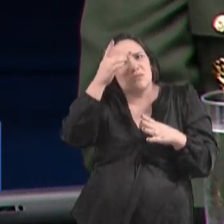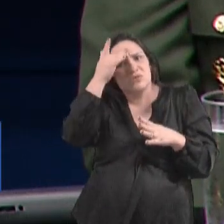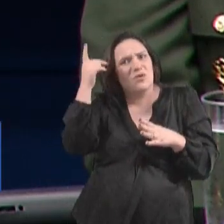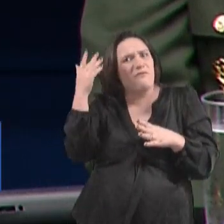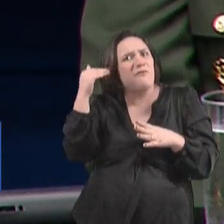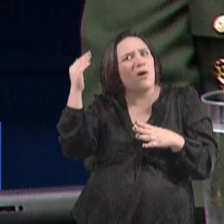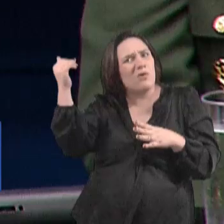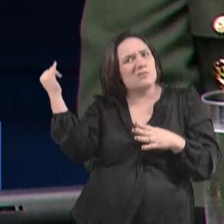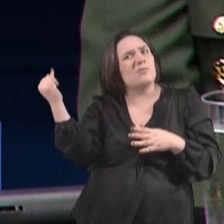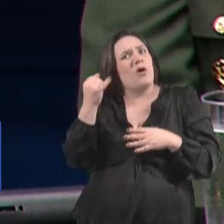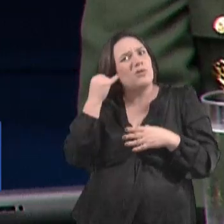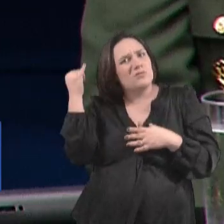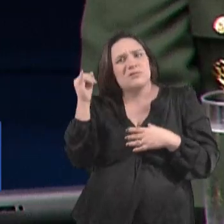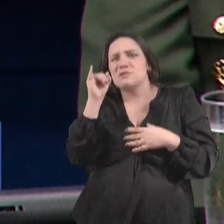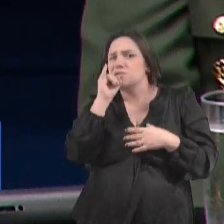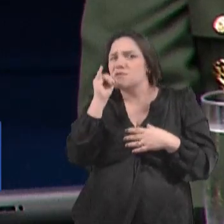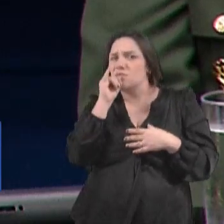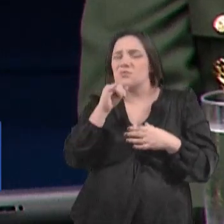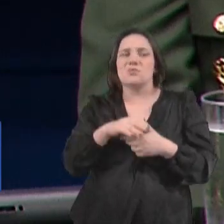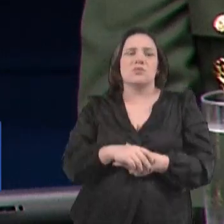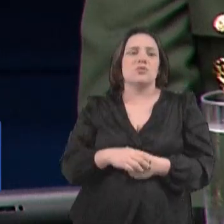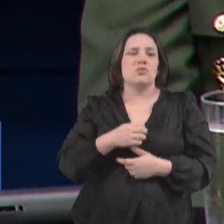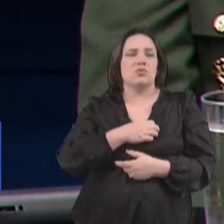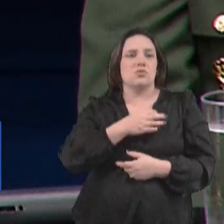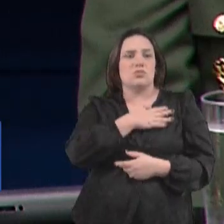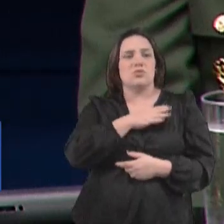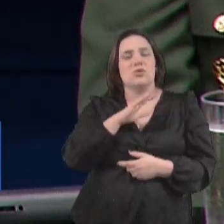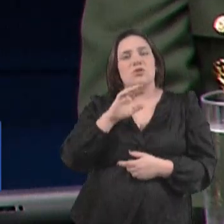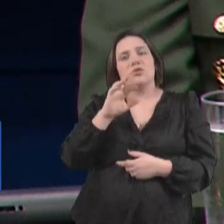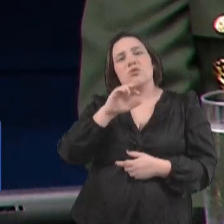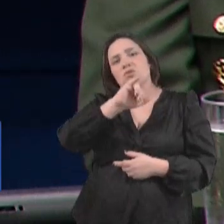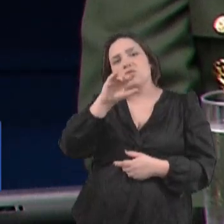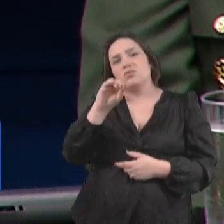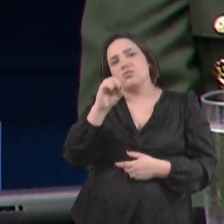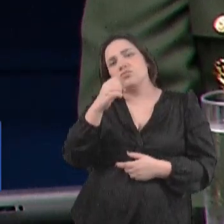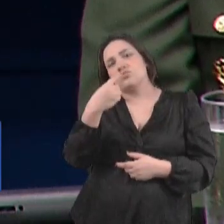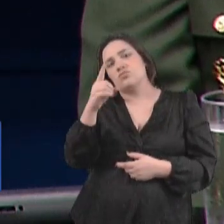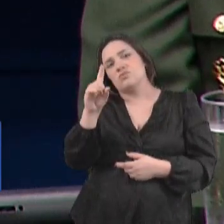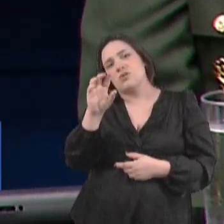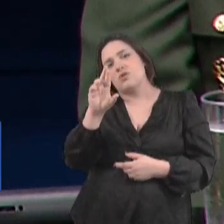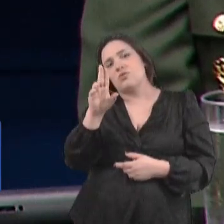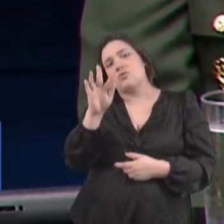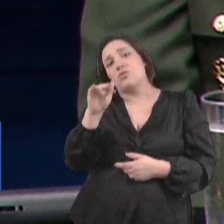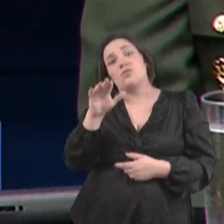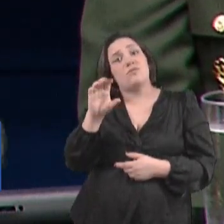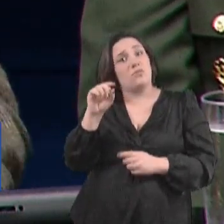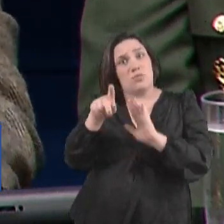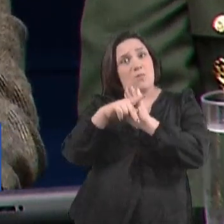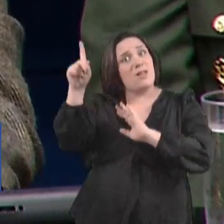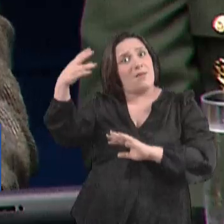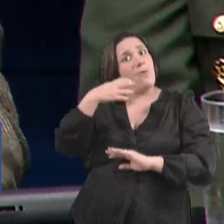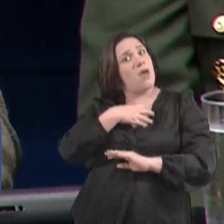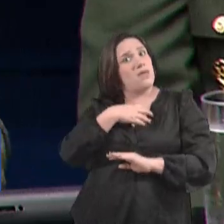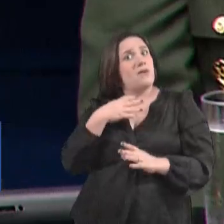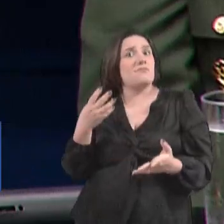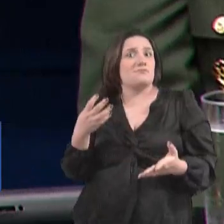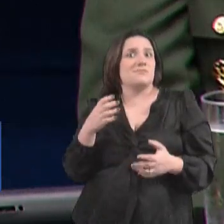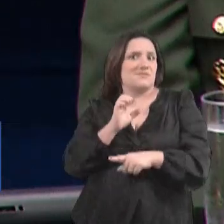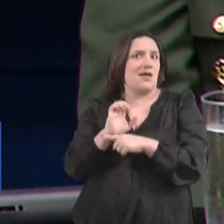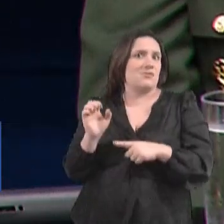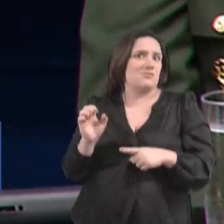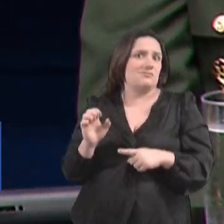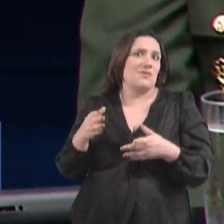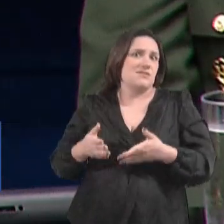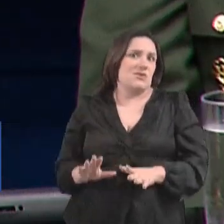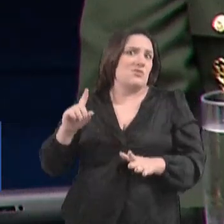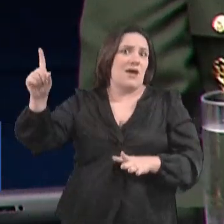como o nosso coronel José Rufino, que é baiano de nascimento, e tantos